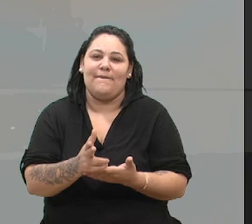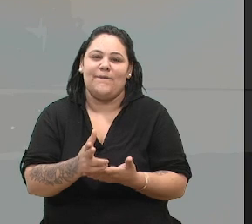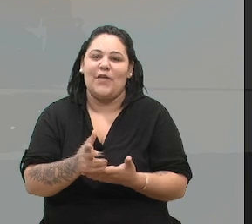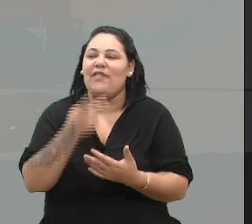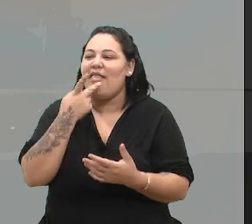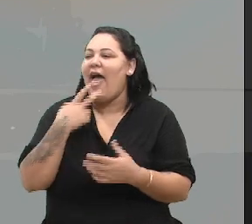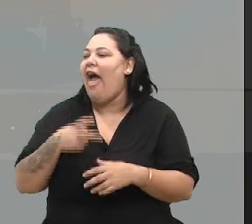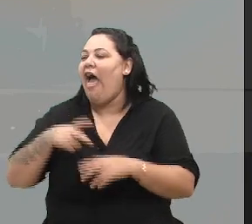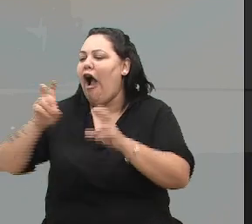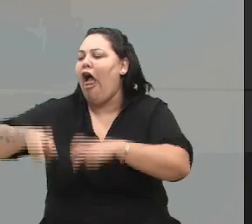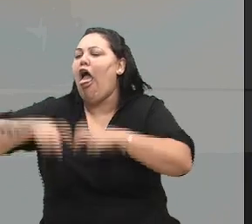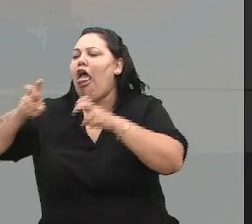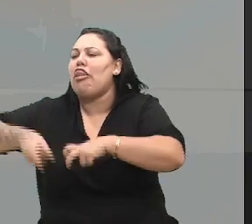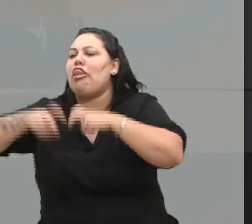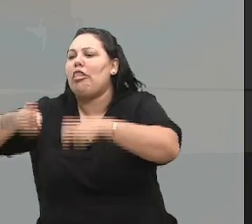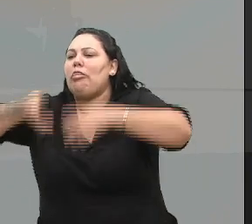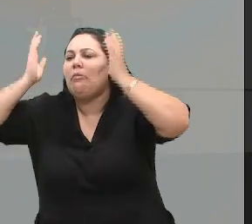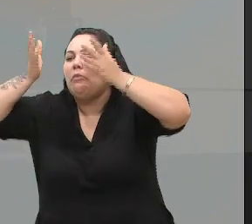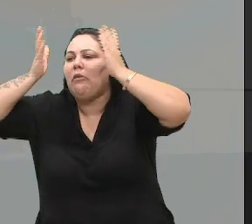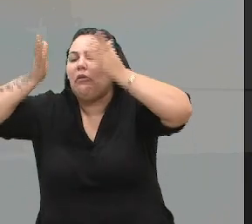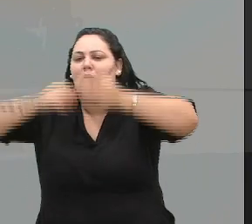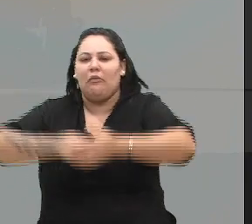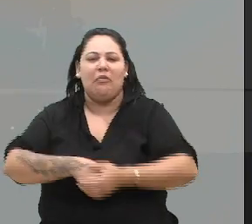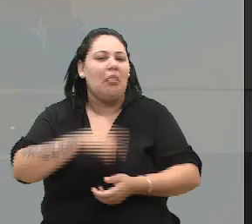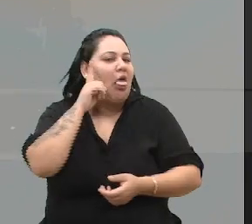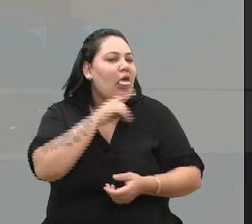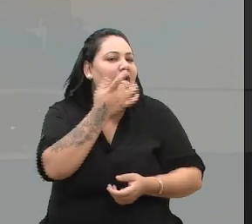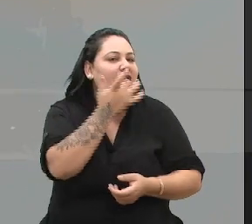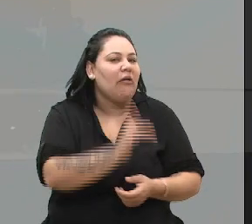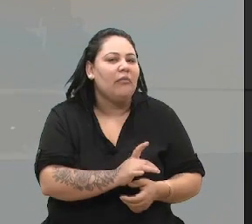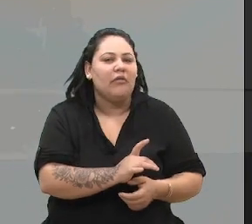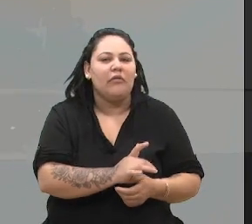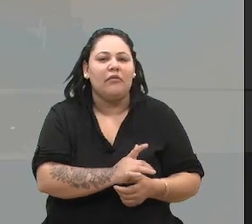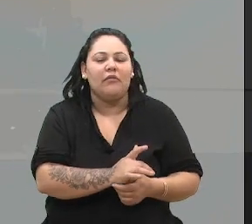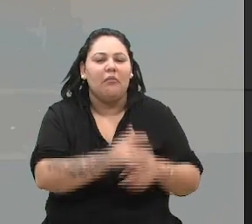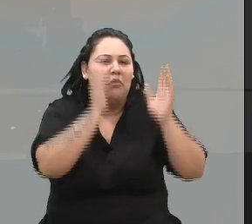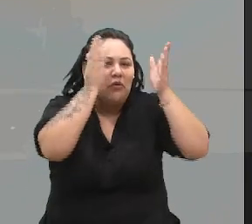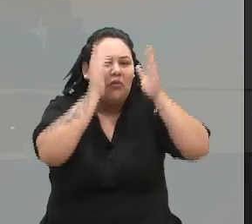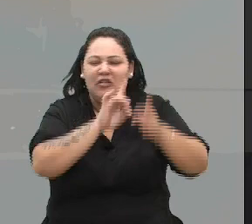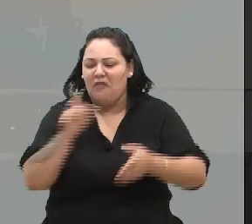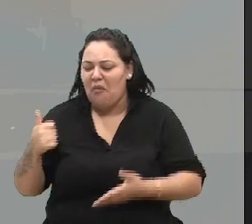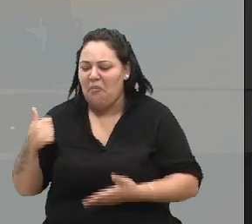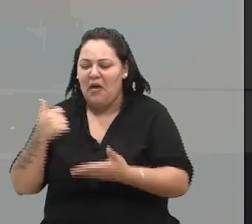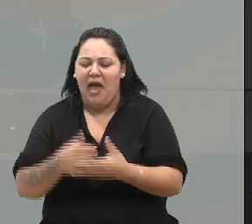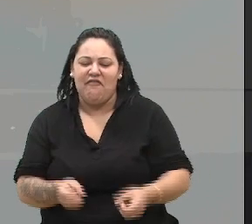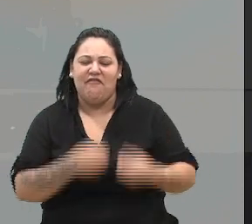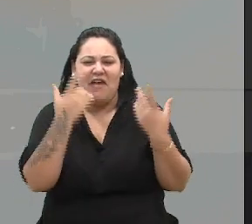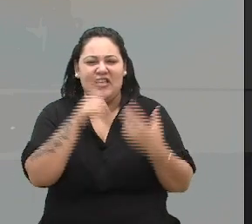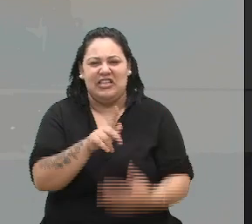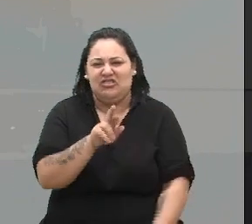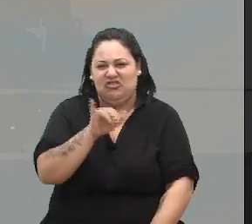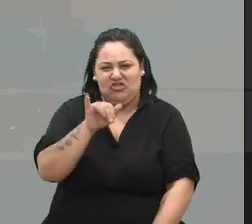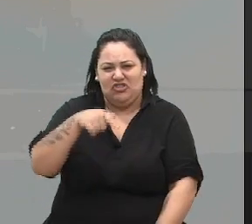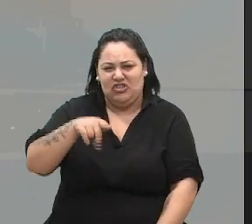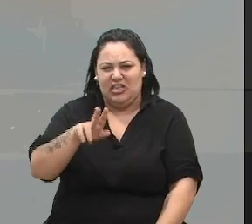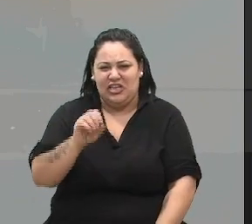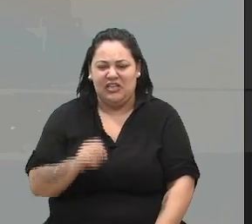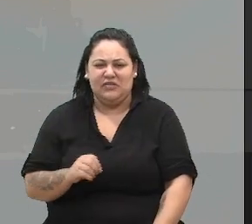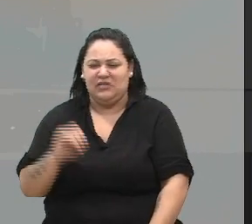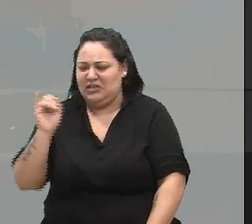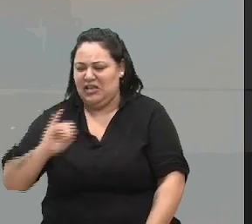burro, gringo ignorante. Não vamos apoiar essa festa dos gringos. Os italianos que se